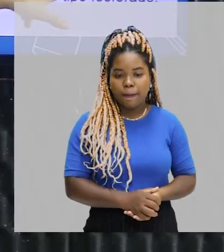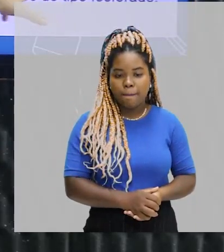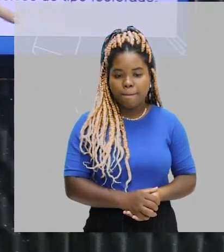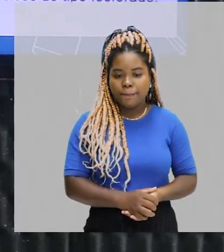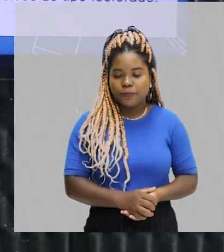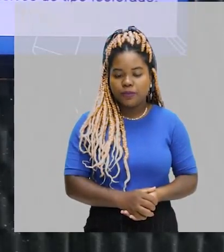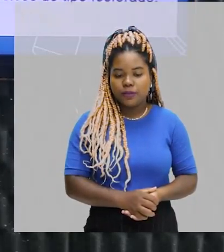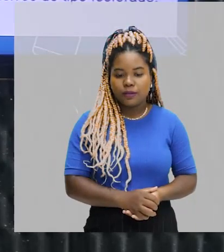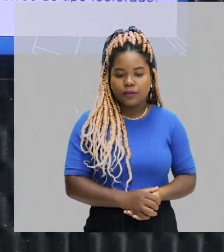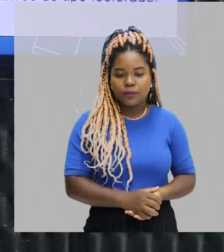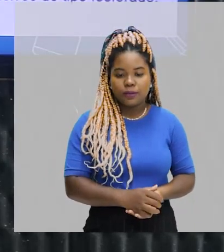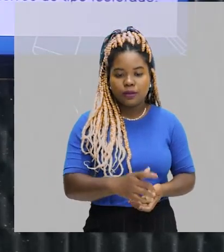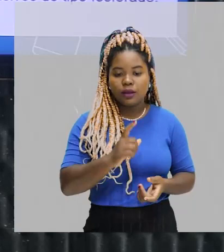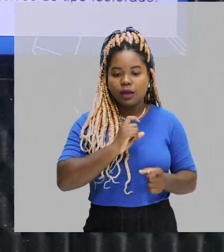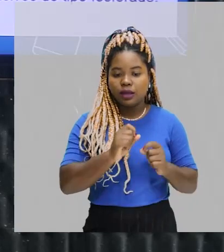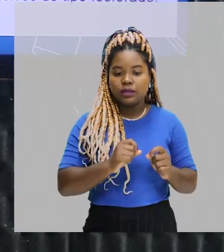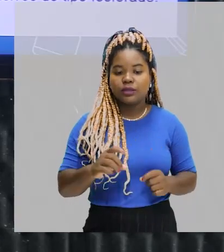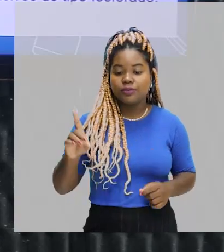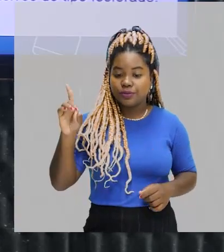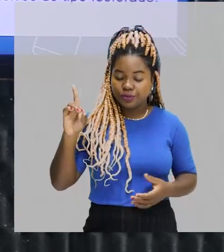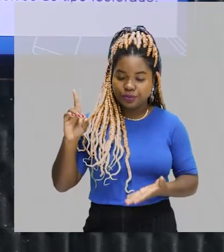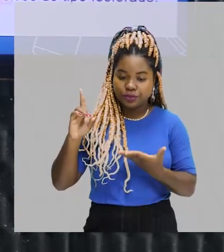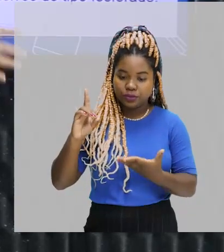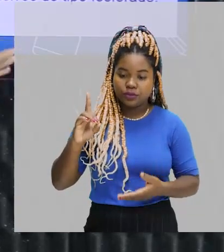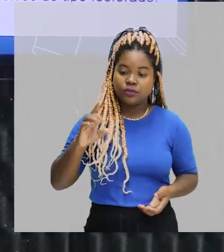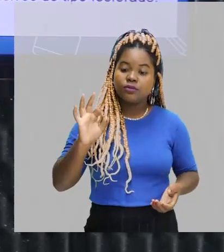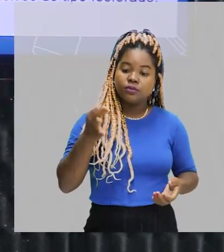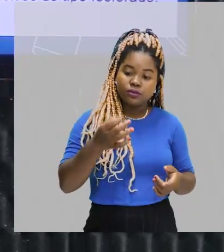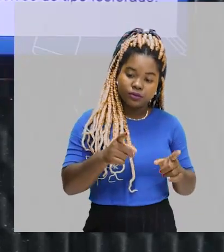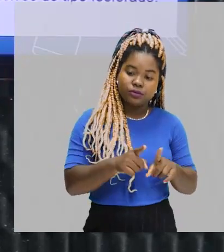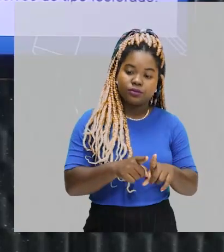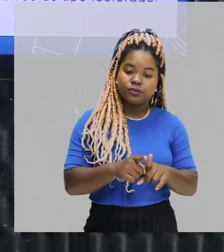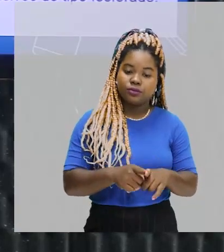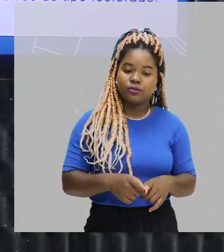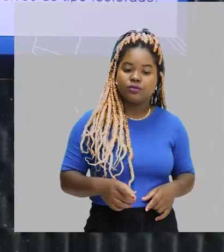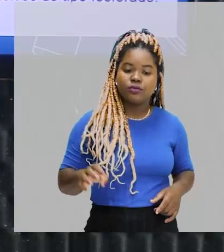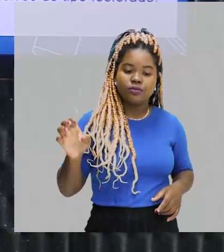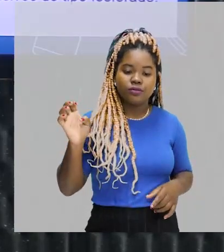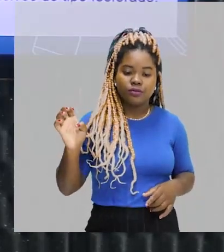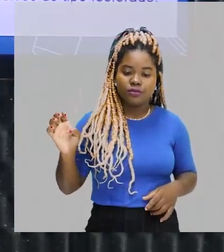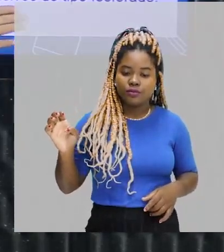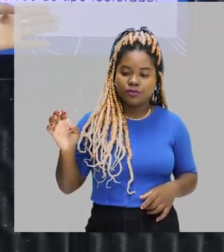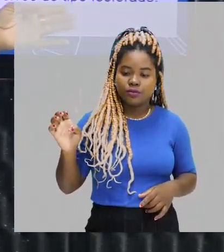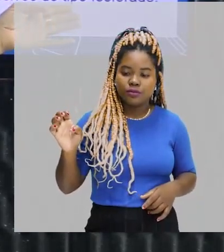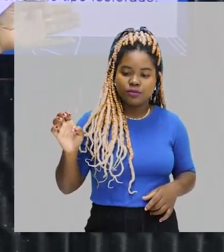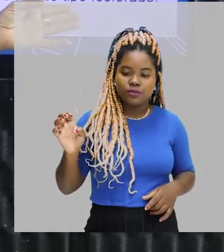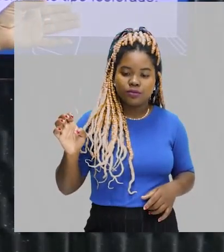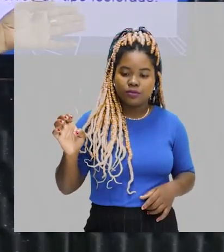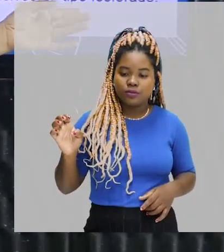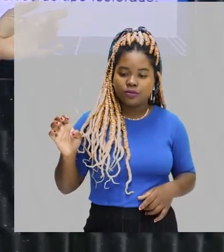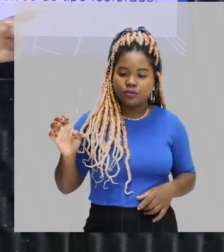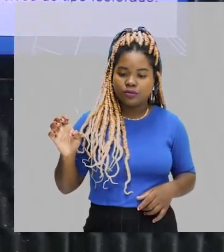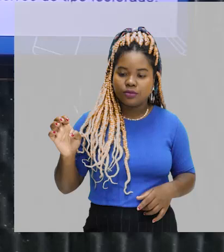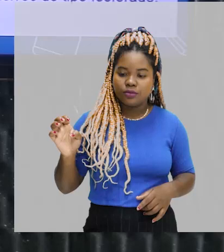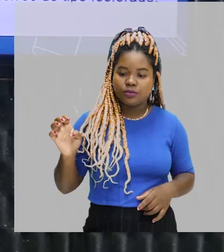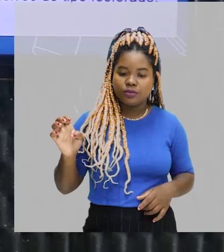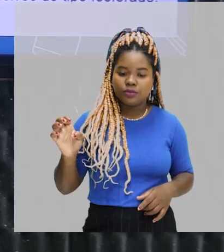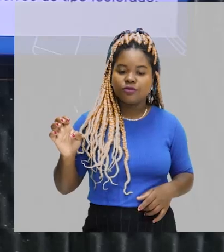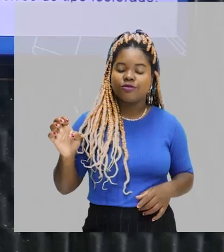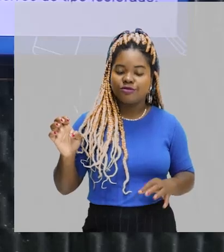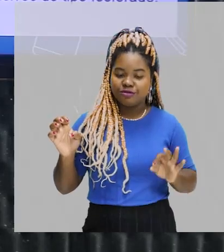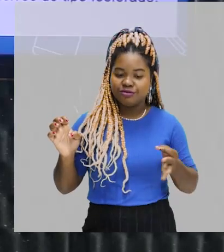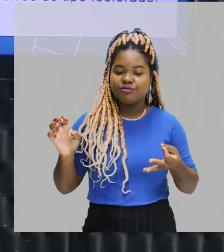efeitos nocivos persistem. O verbo vai concordar com o sujeito normal. E aqui, ó, os defensivos do tipo